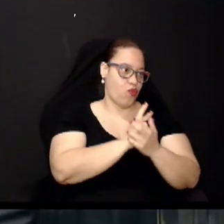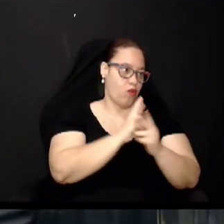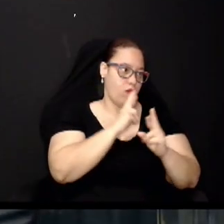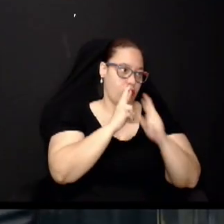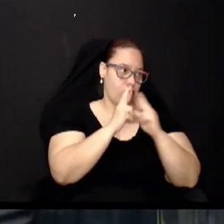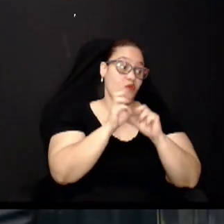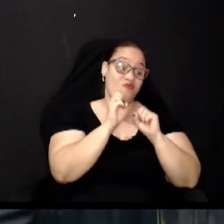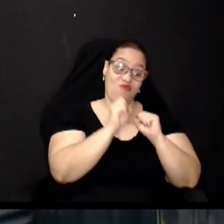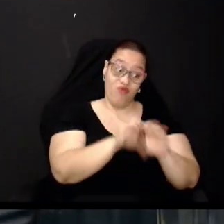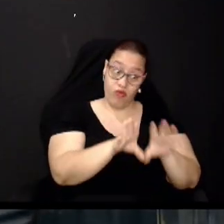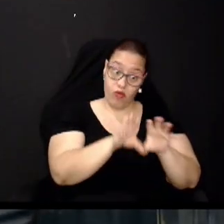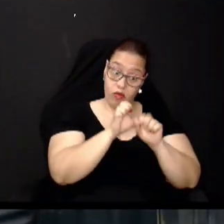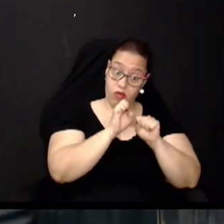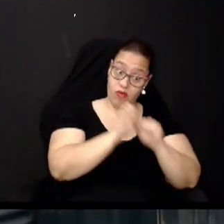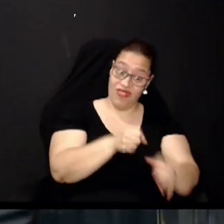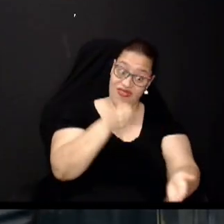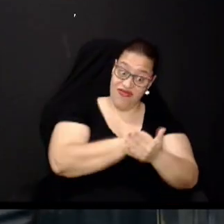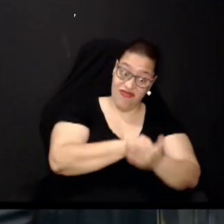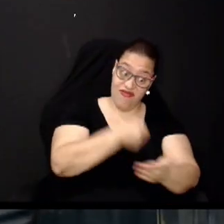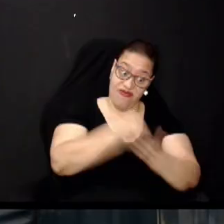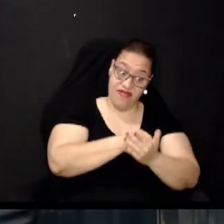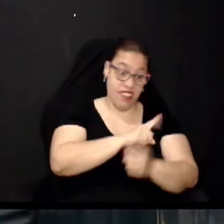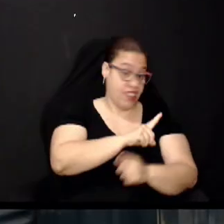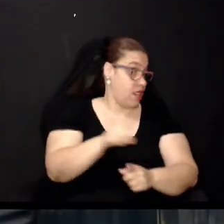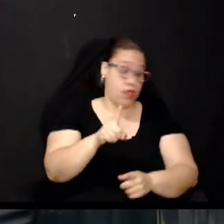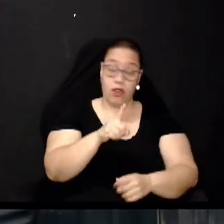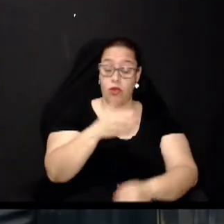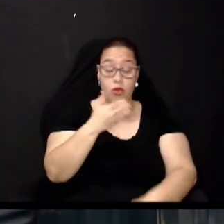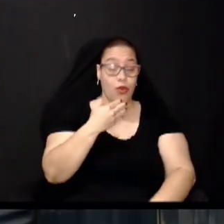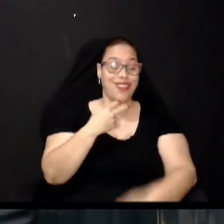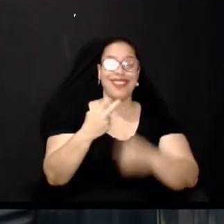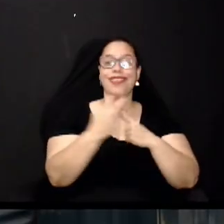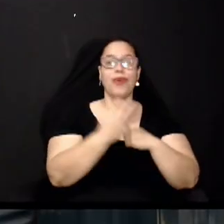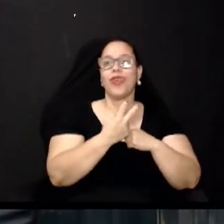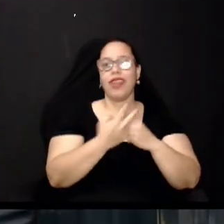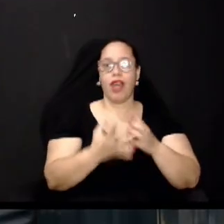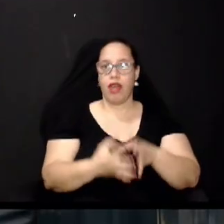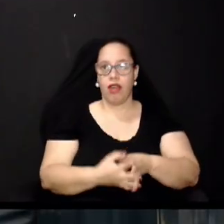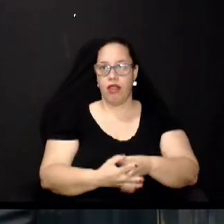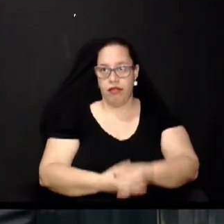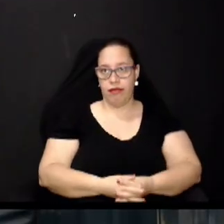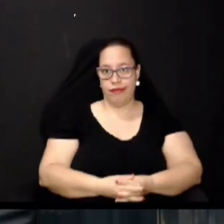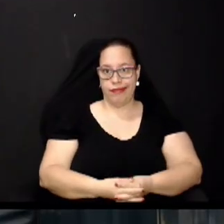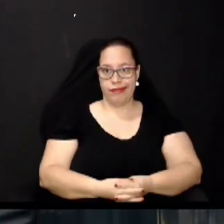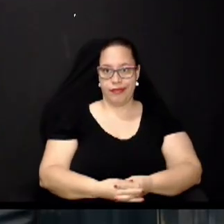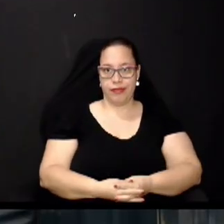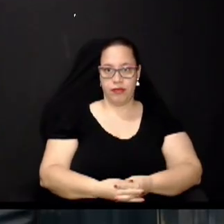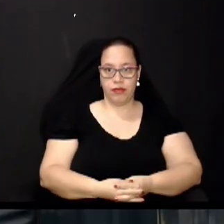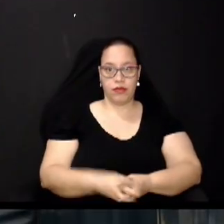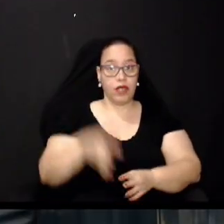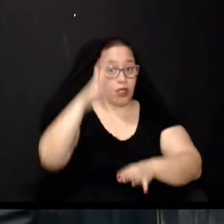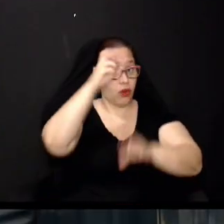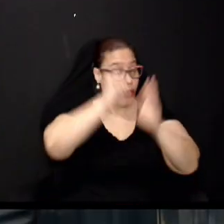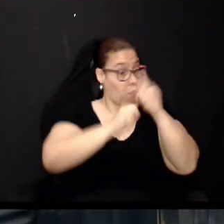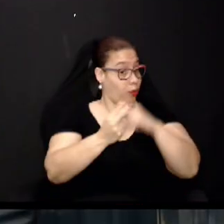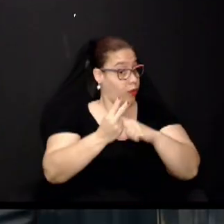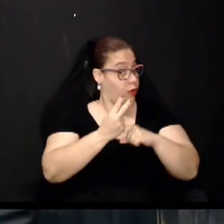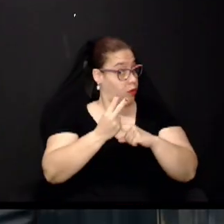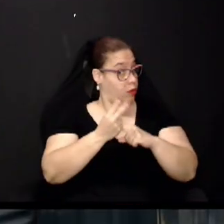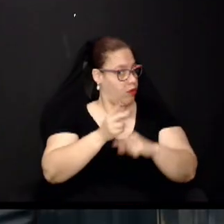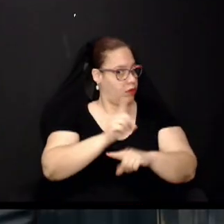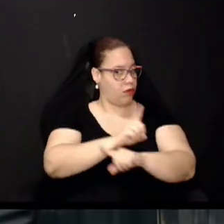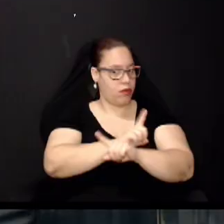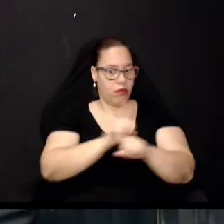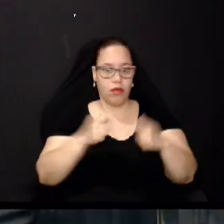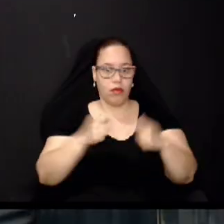a resistir, não a se preservar. Né? Então, quando a mulher aprende a se preservar, aprende que ela não precisa